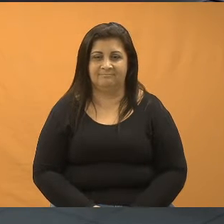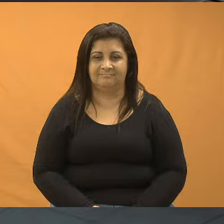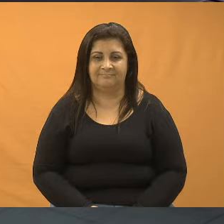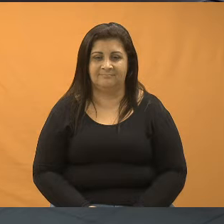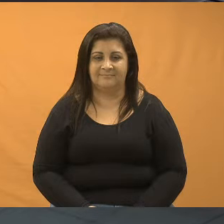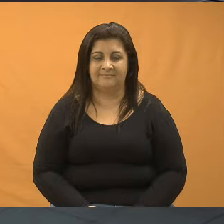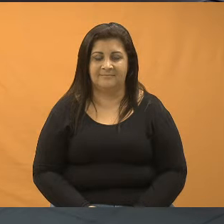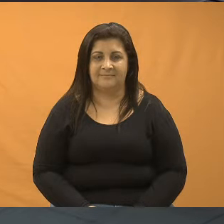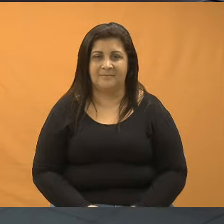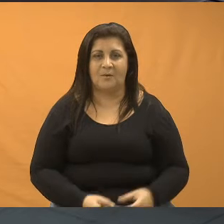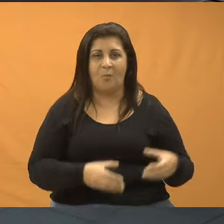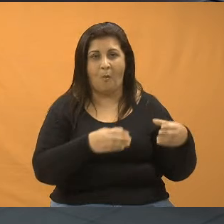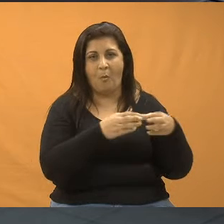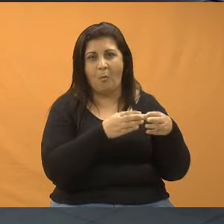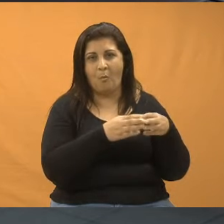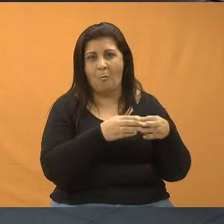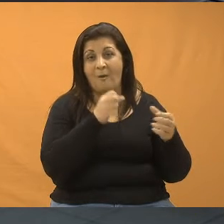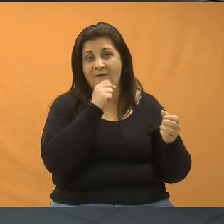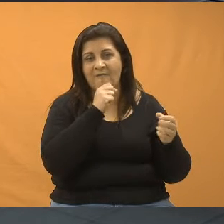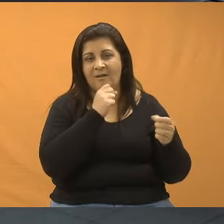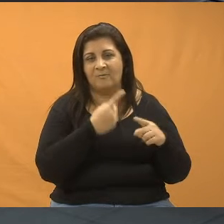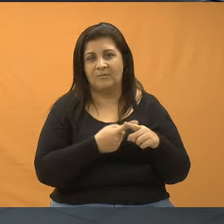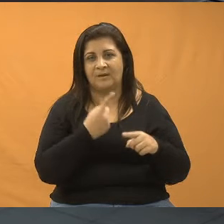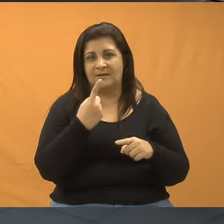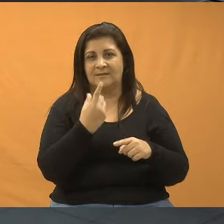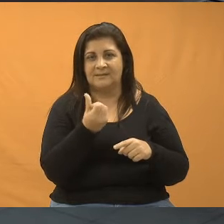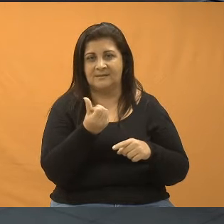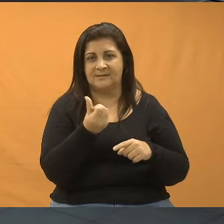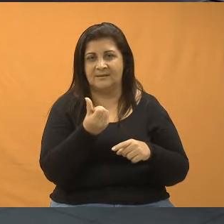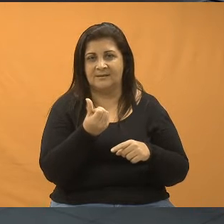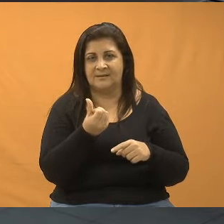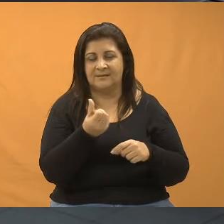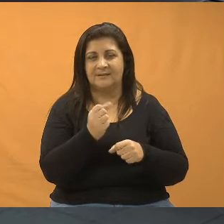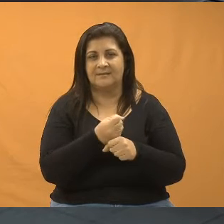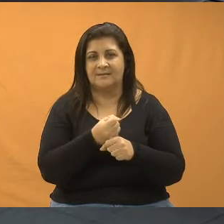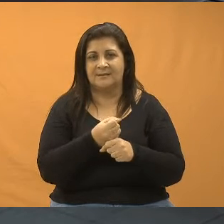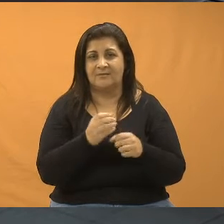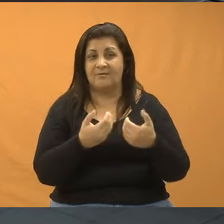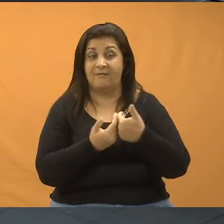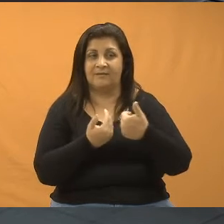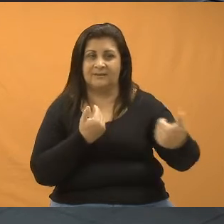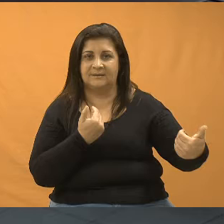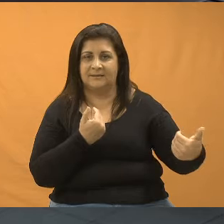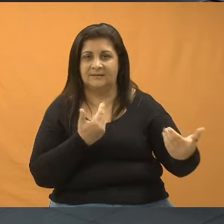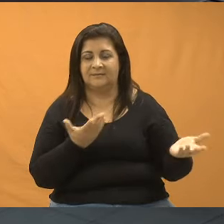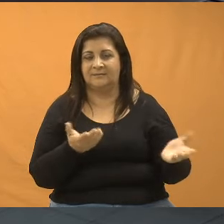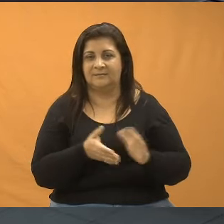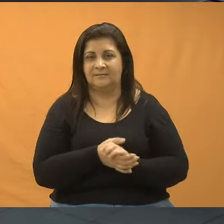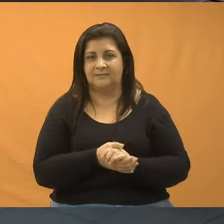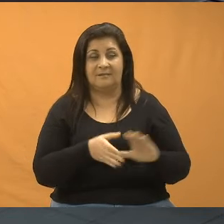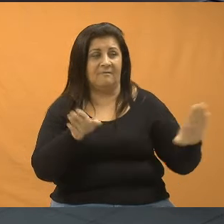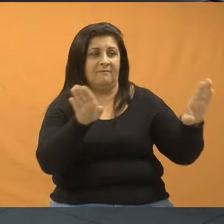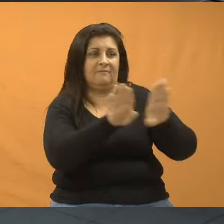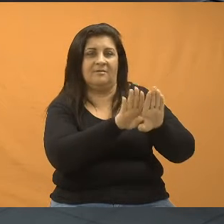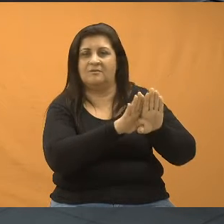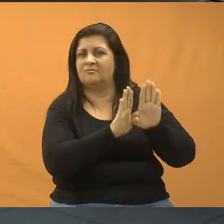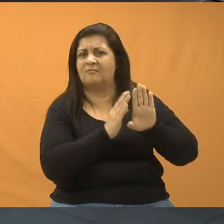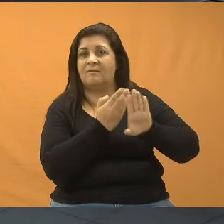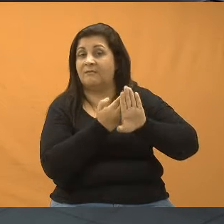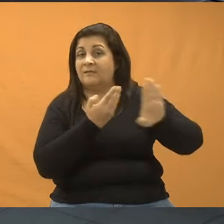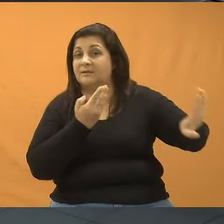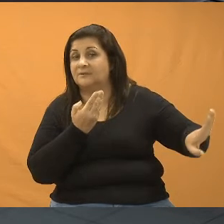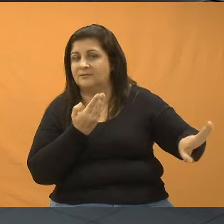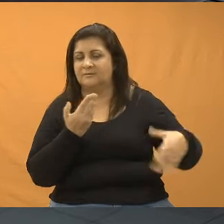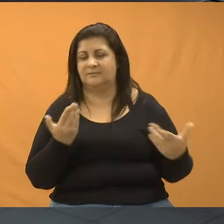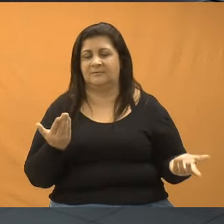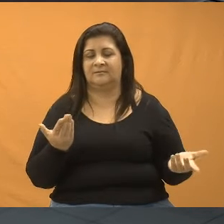que envelheceu, porque 16 anos é muito tempo, né? E ficou 16 anos, você fechou uma porta, você abriu